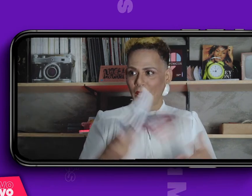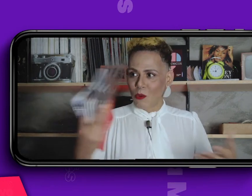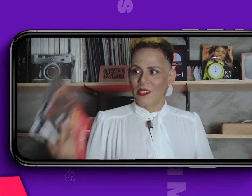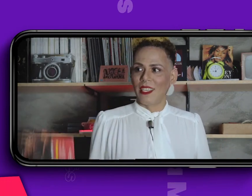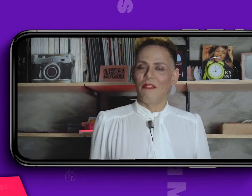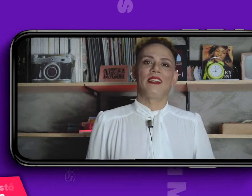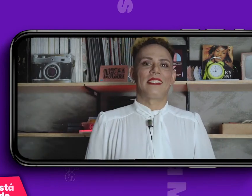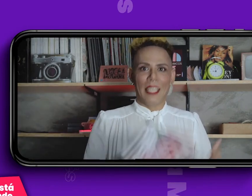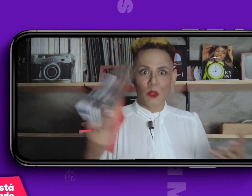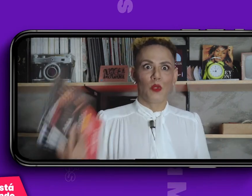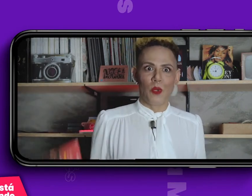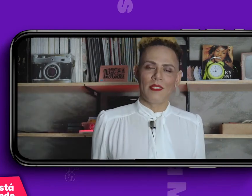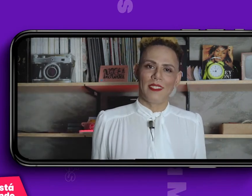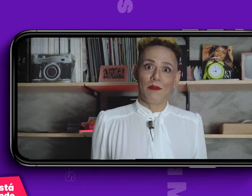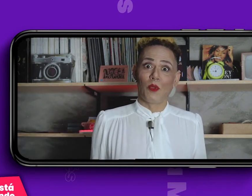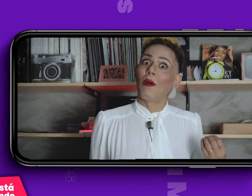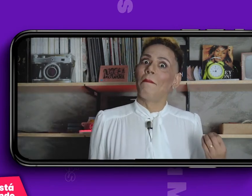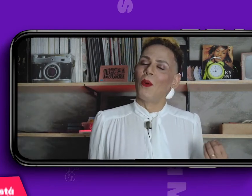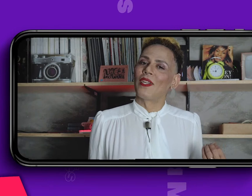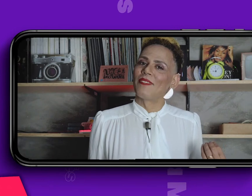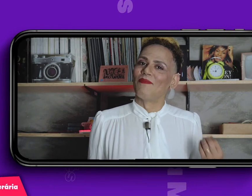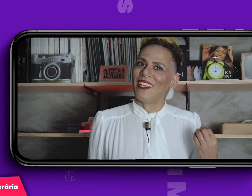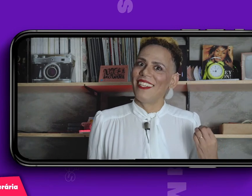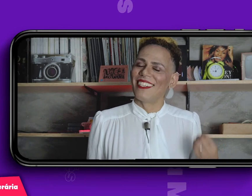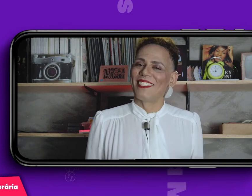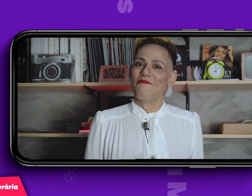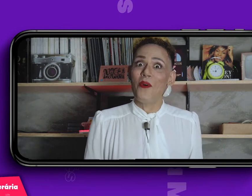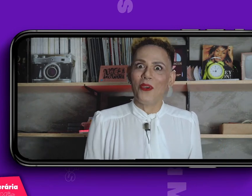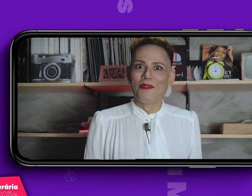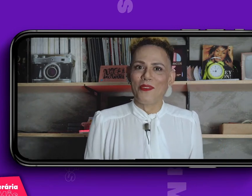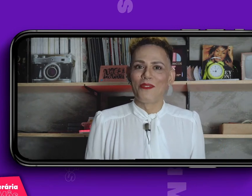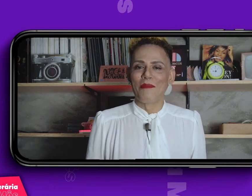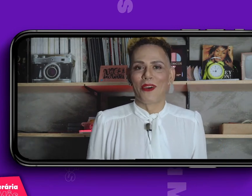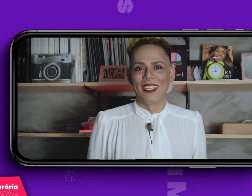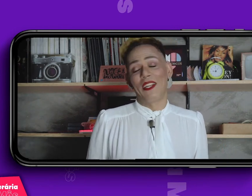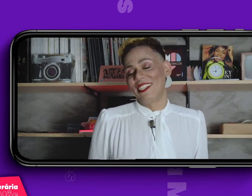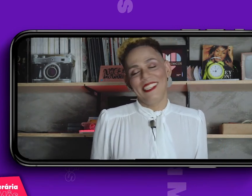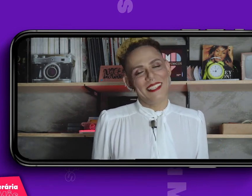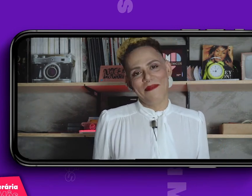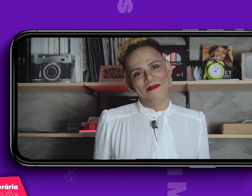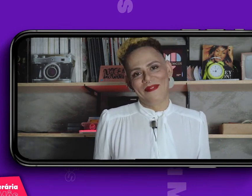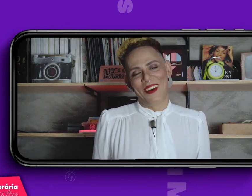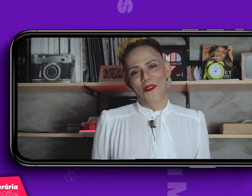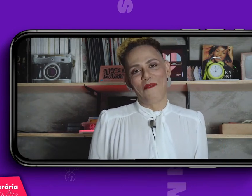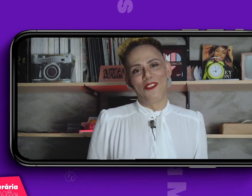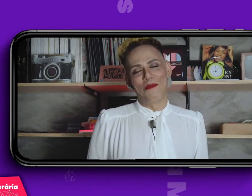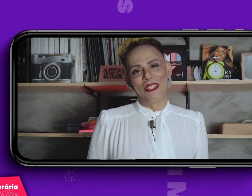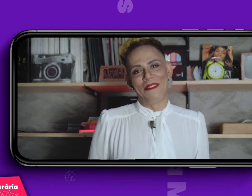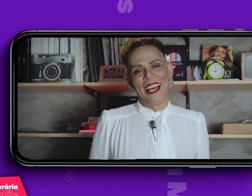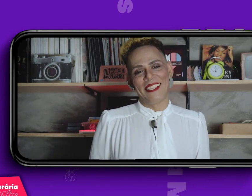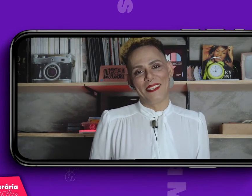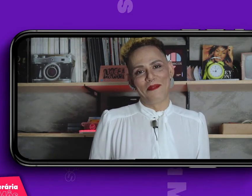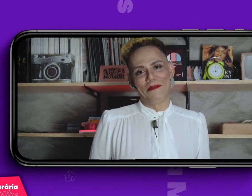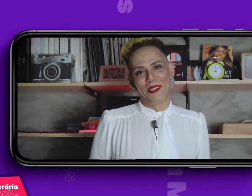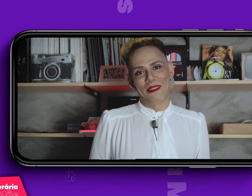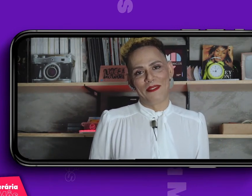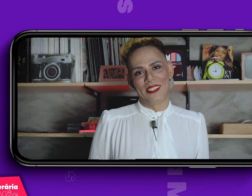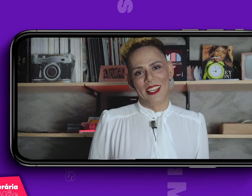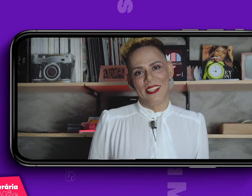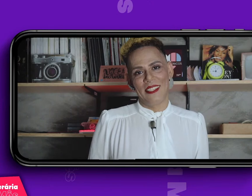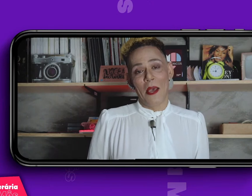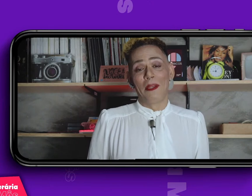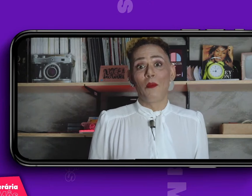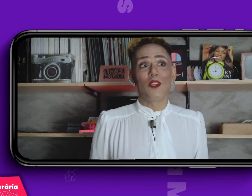contas, para poder conseguir fazer tudo isso, tem que ter muito amor, né? Tem que ter muito, muito amor. Eu quero agradecer ao convite de poder dar esse depoimento